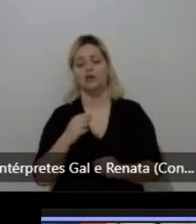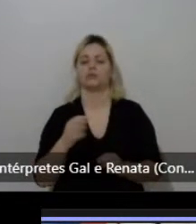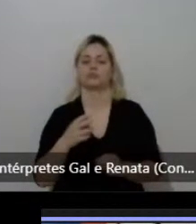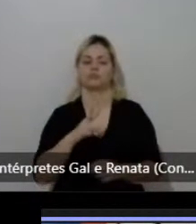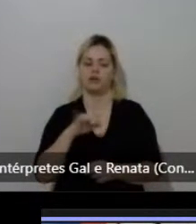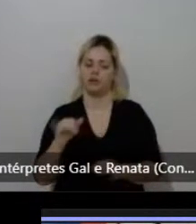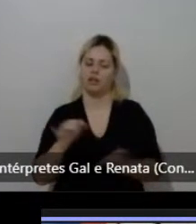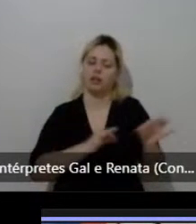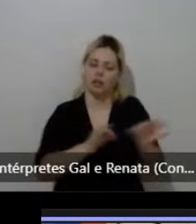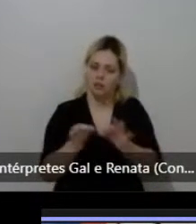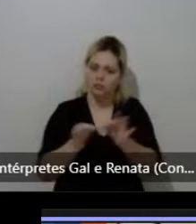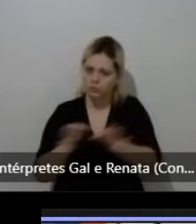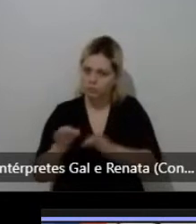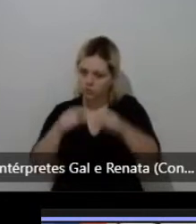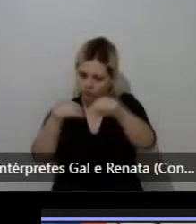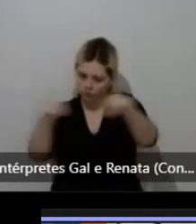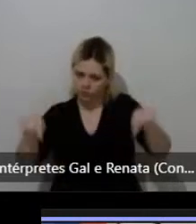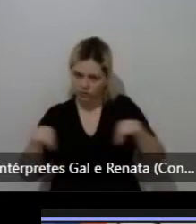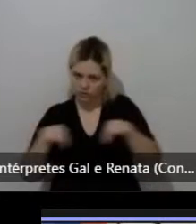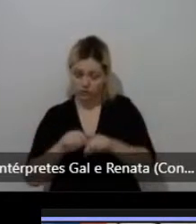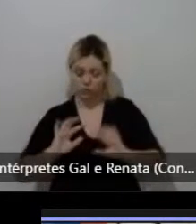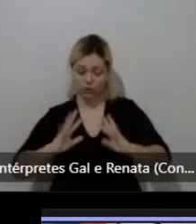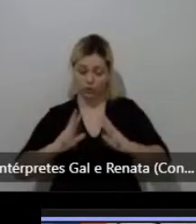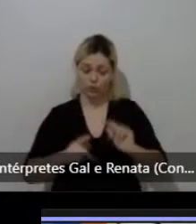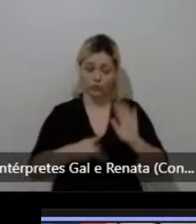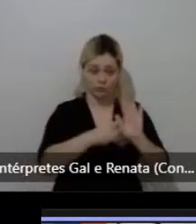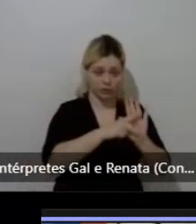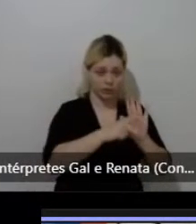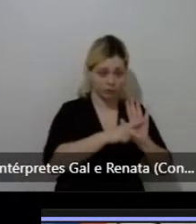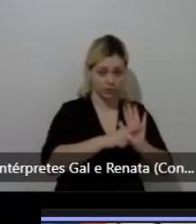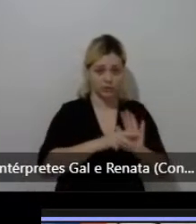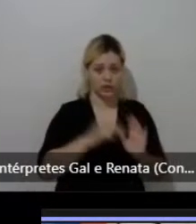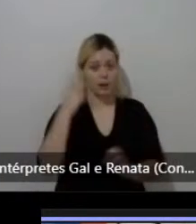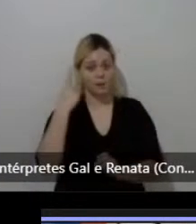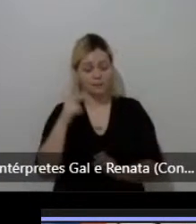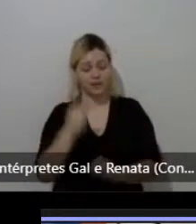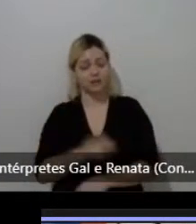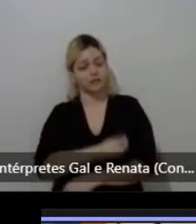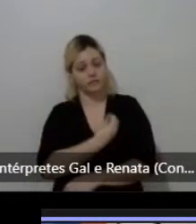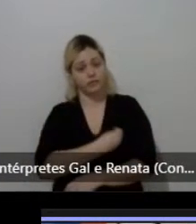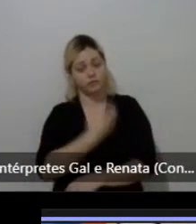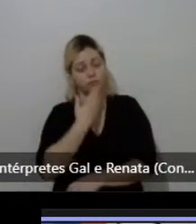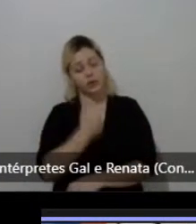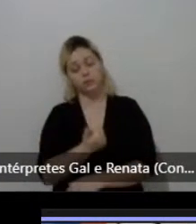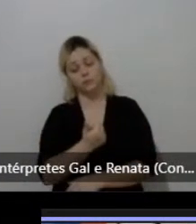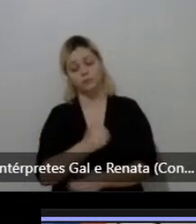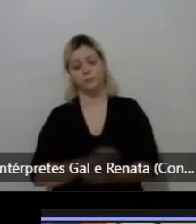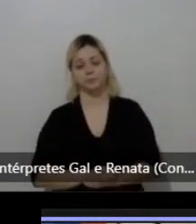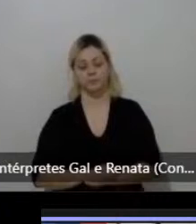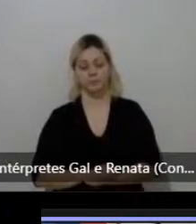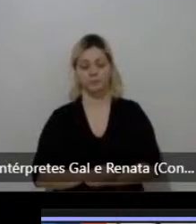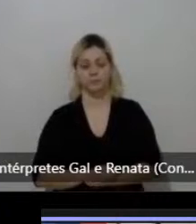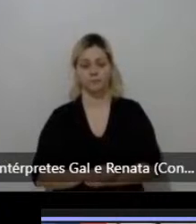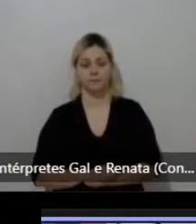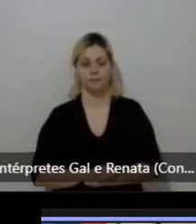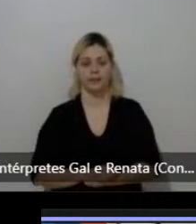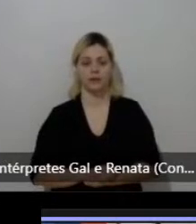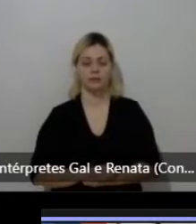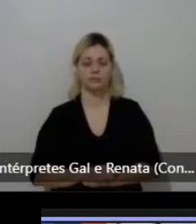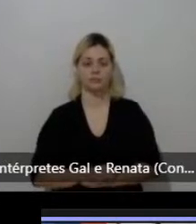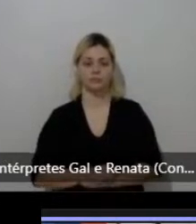relações territoriais e as minhas propostas e a minha forma de reexistir, né? Vou passar aqui, senão não vai dar